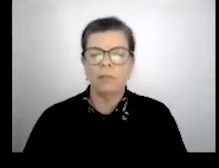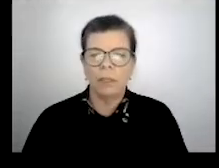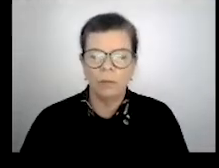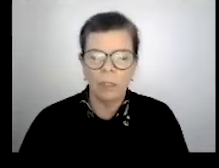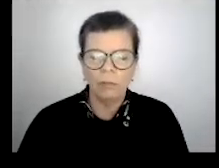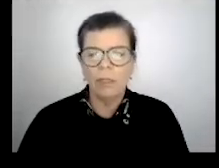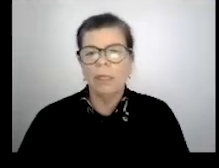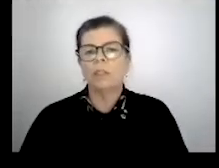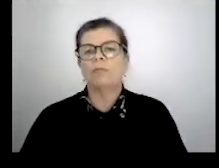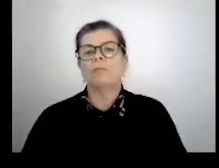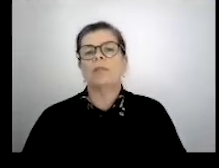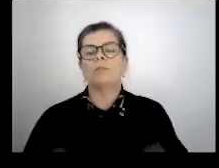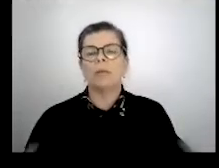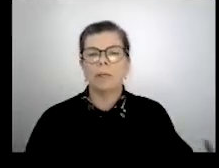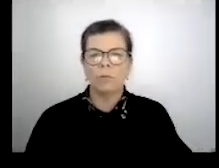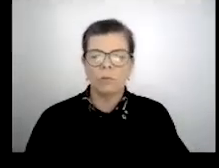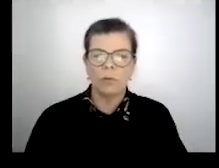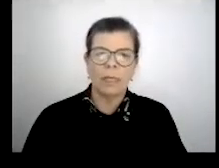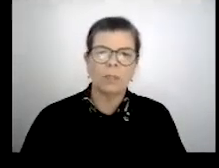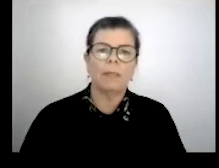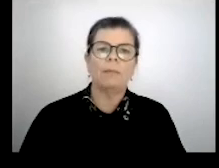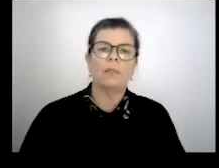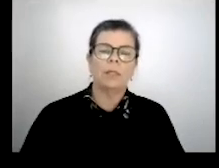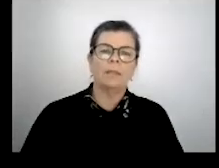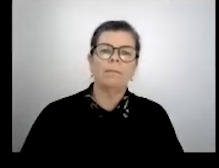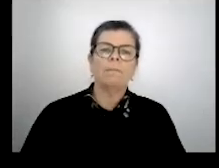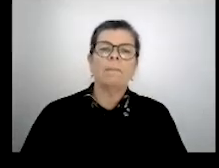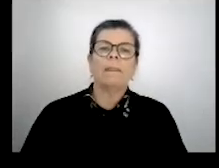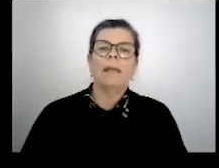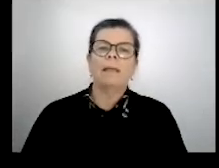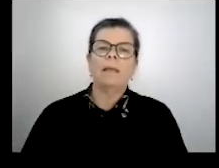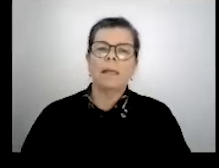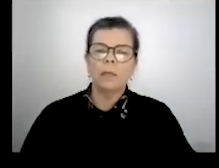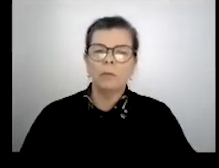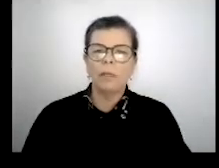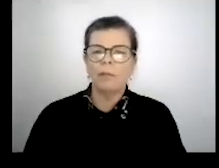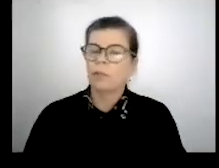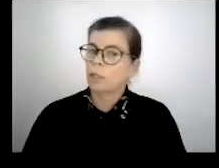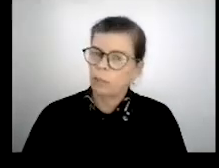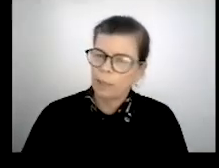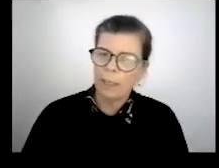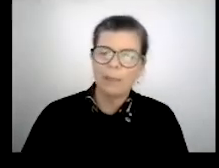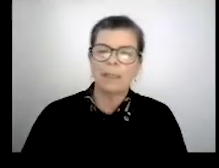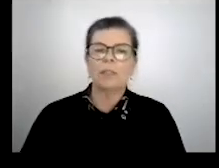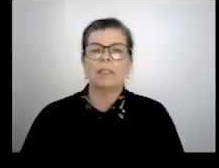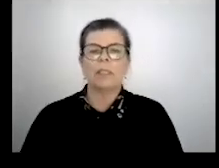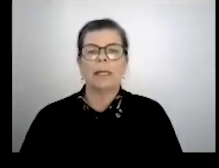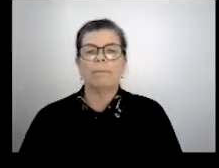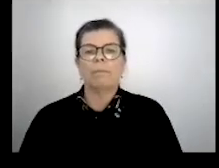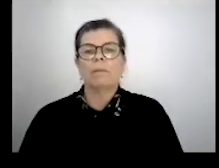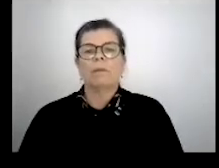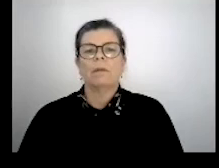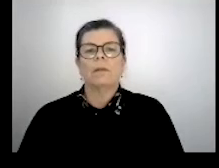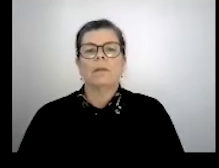comunicado e definido o nível, já foram deslocados os funcionários para a emergência, né? E, claro, que no final vai faltar gente para atender paciente que vai